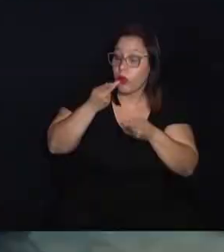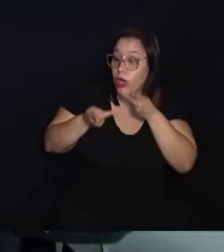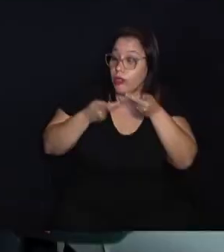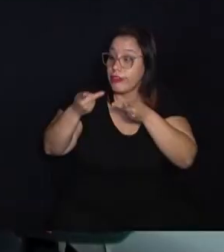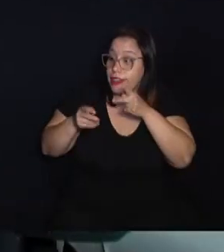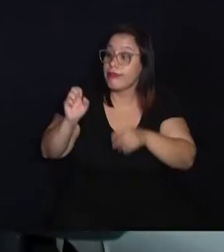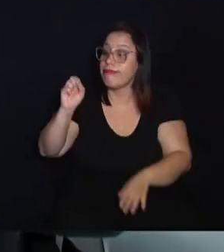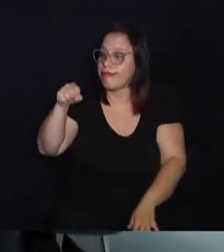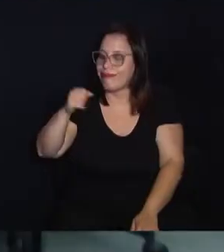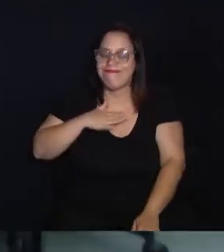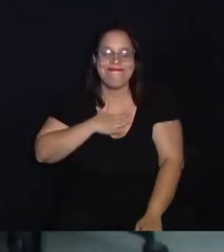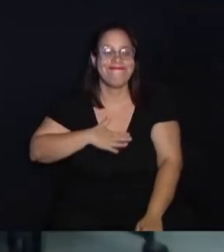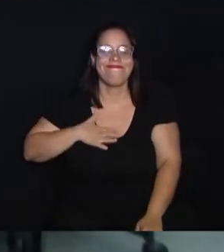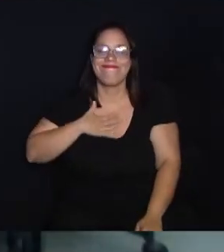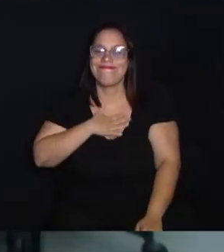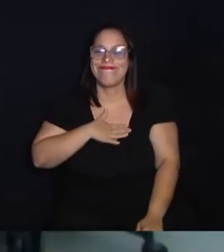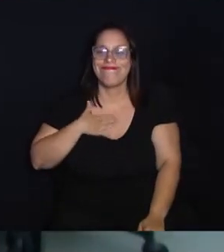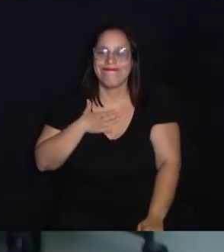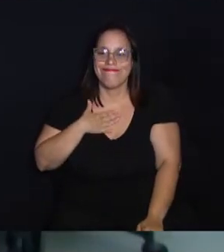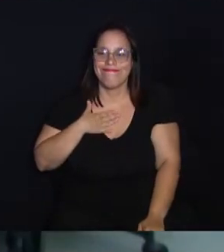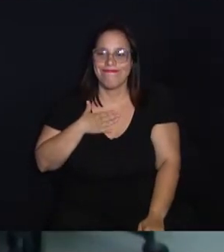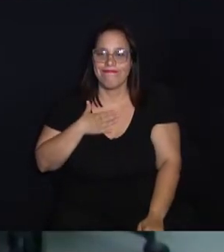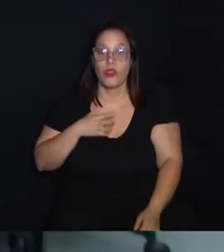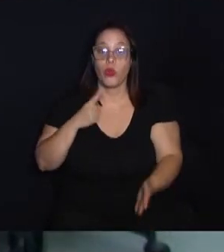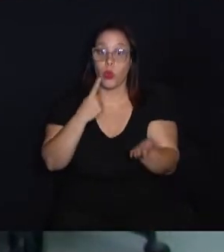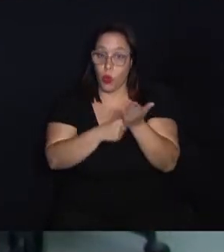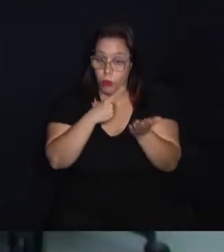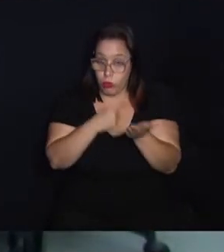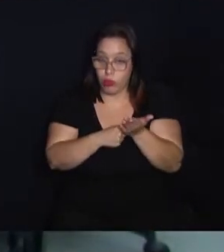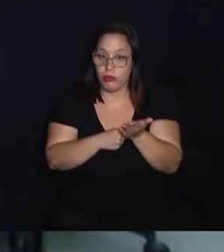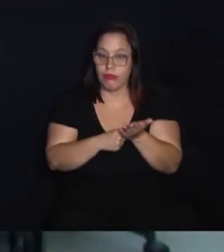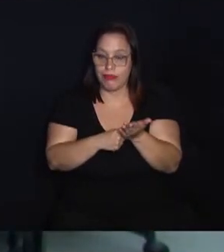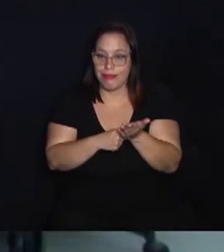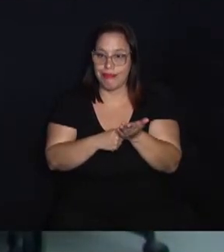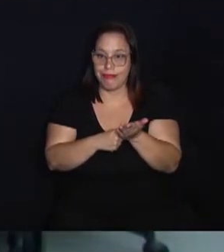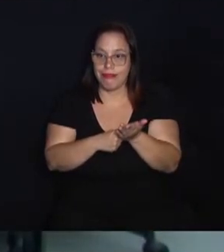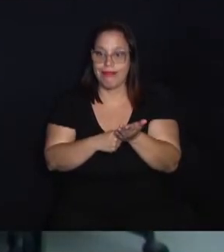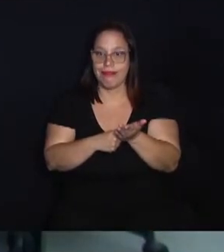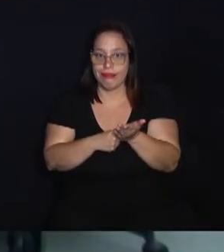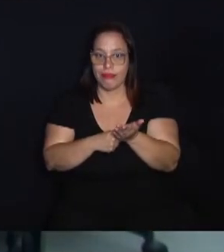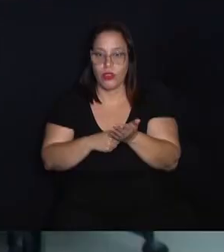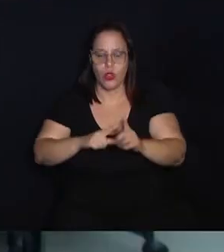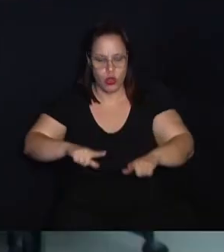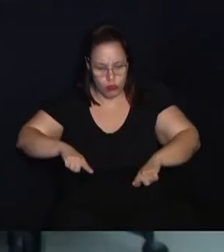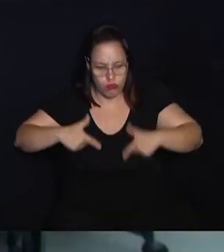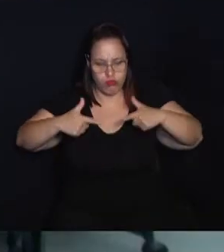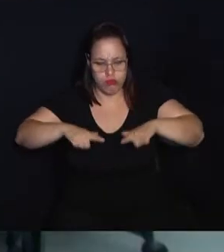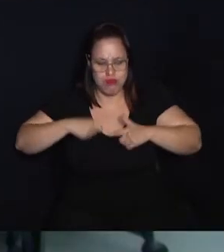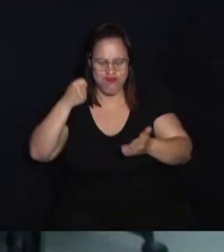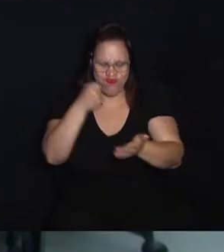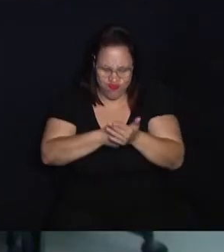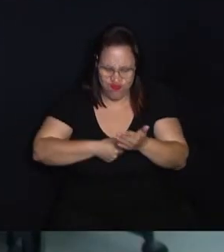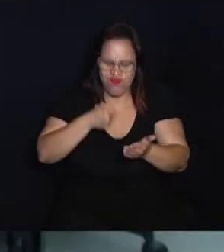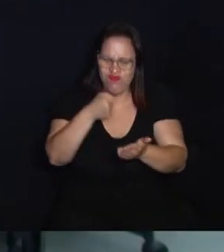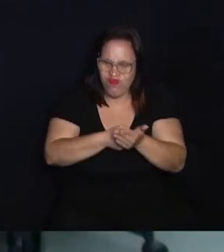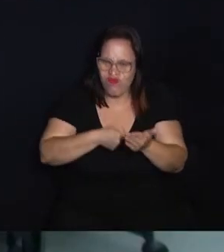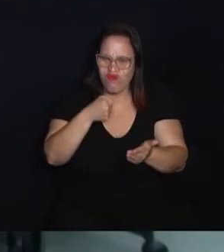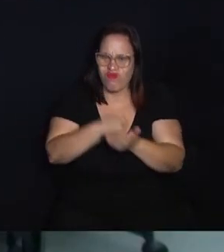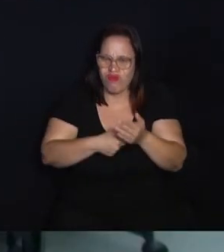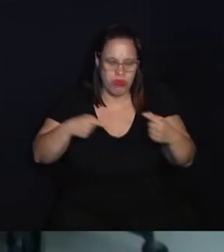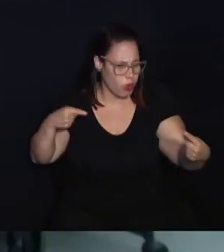uma satisfação, mas é também um compromisso aqui, também reafirmando o compromisso de luta, de resistência